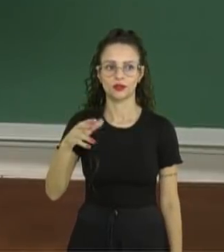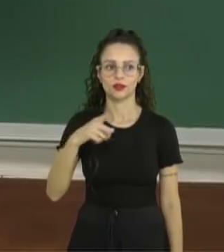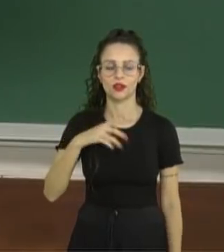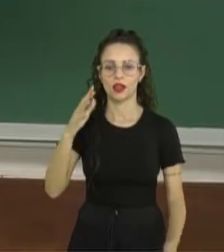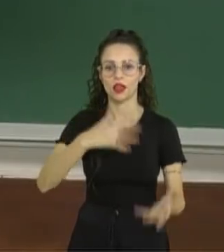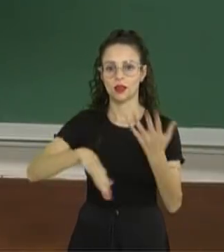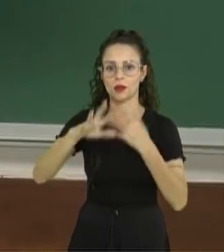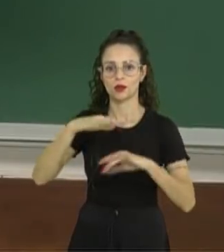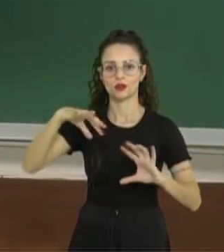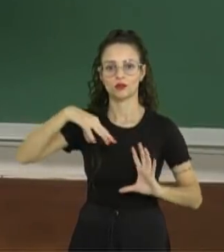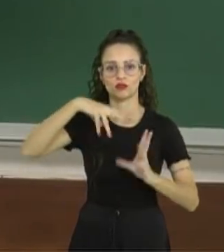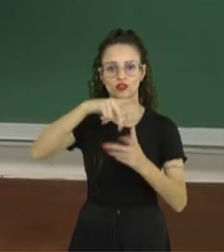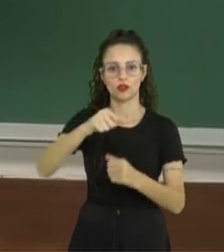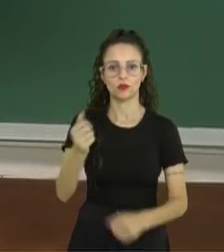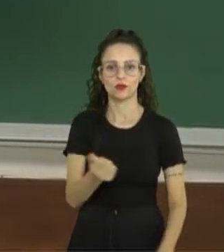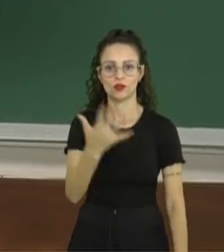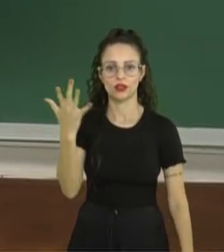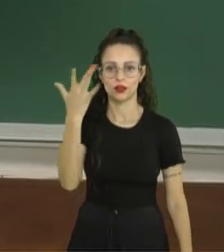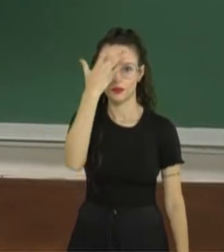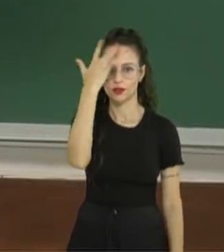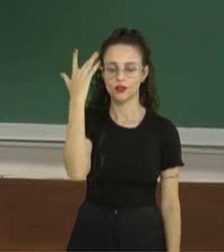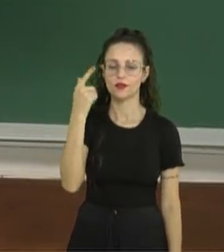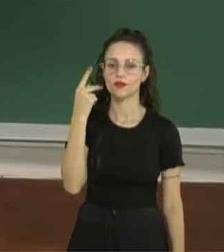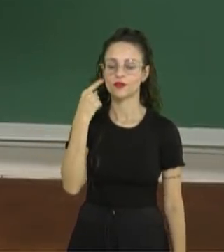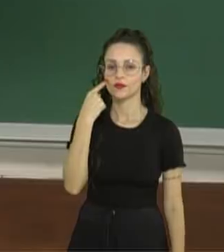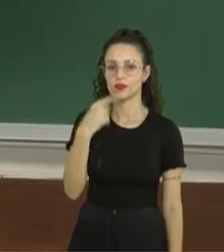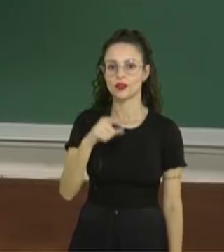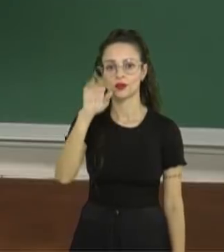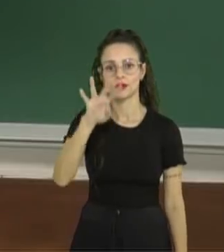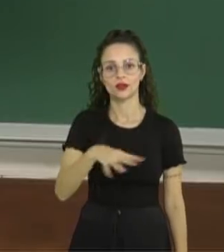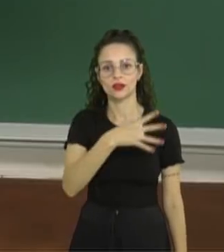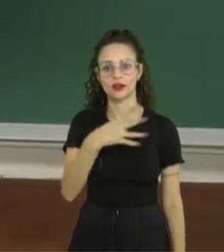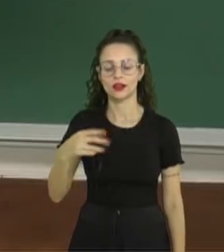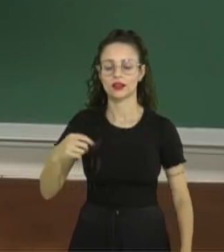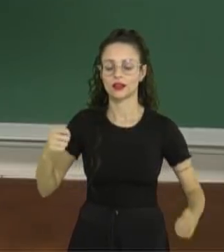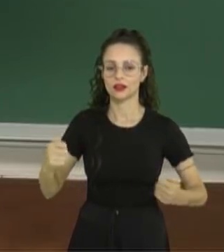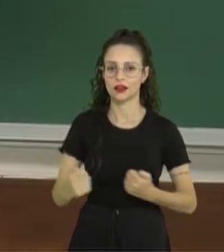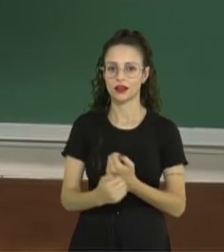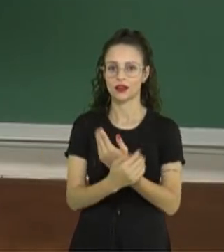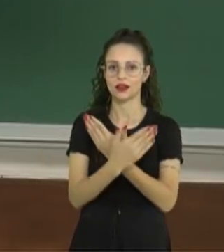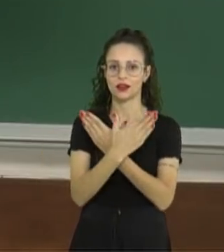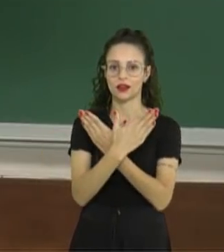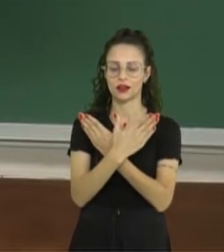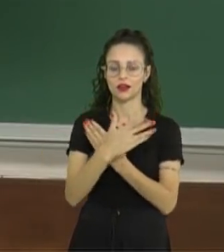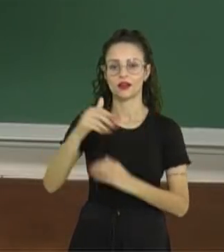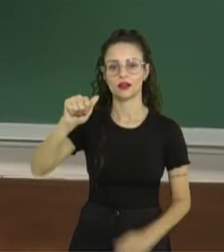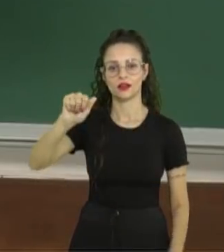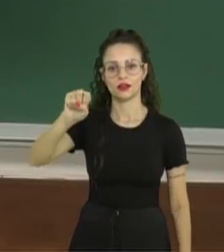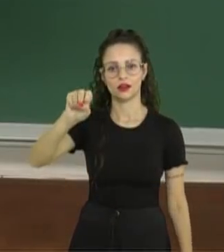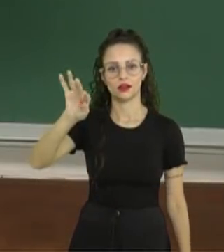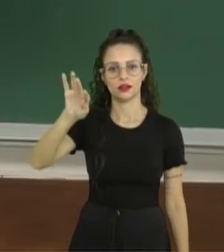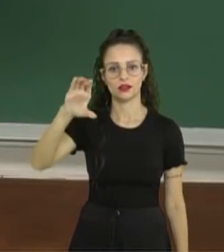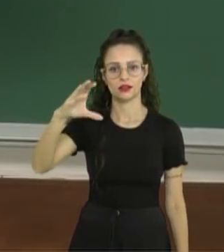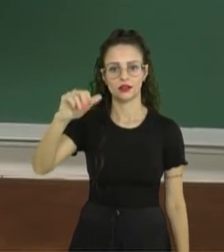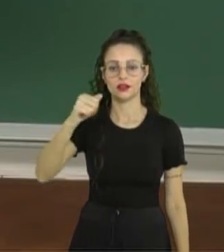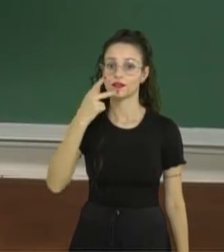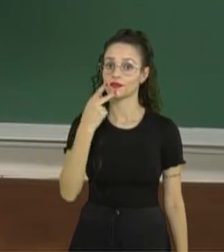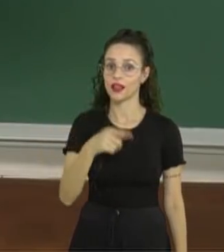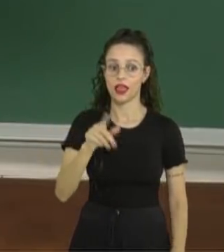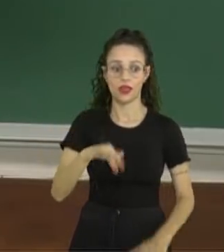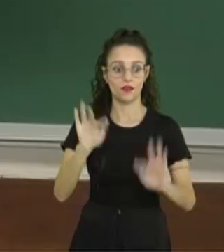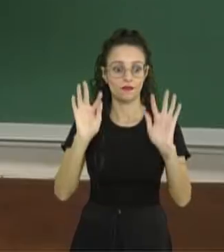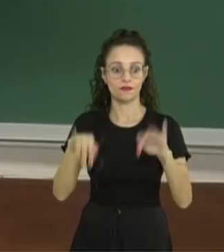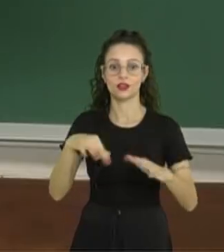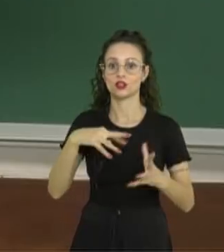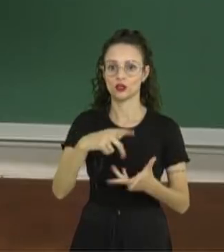bagunça mundial, né? Muitas pessoas viram o calendário Azteca Maia e colocaram que seria o fim do mundo. Como assim,